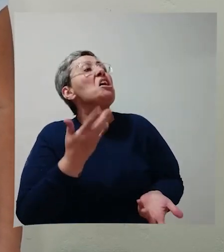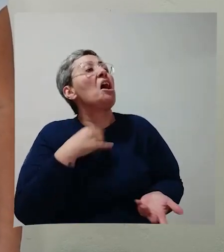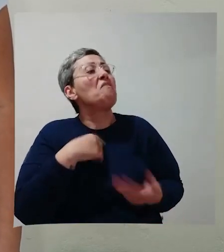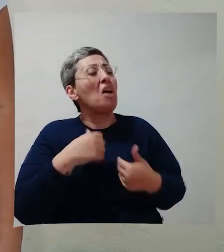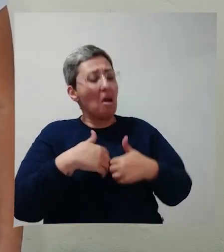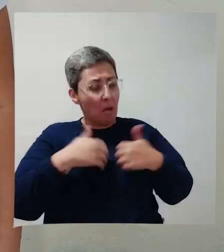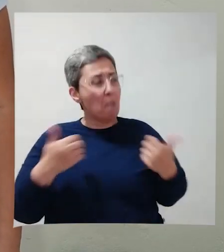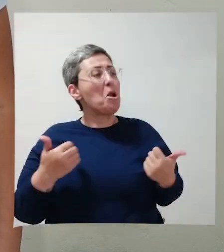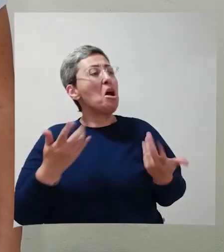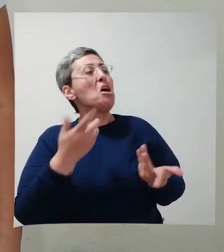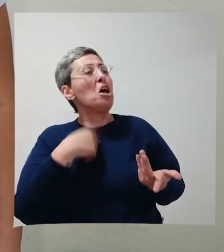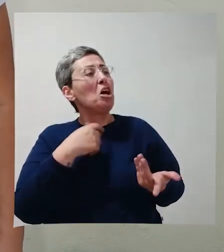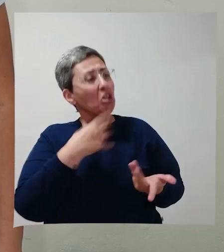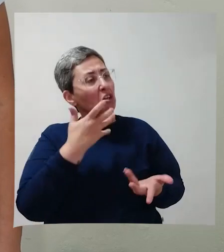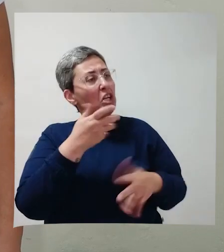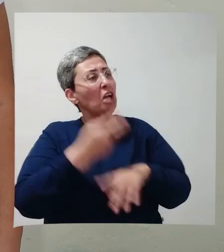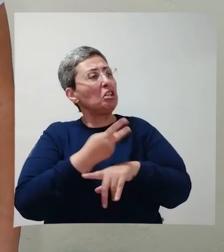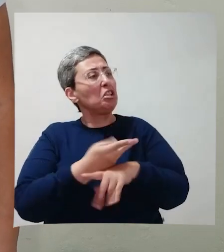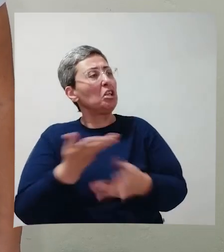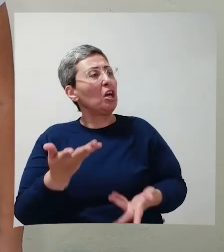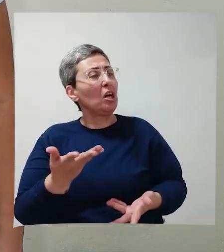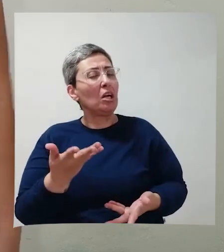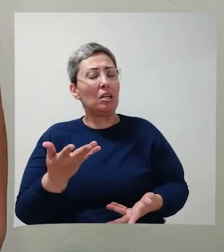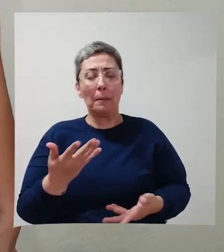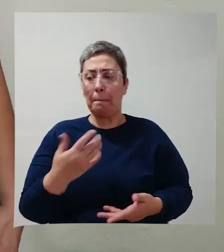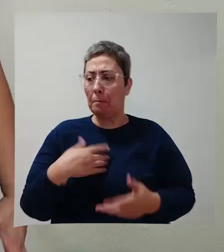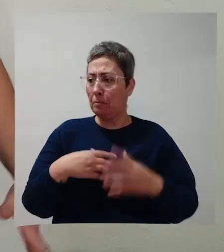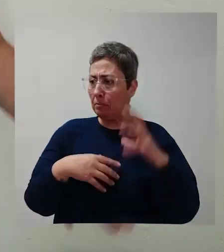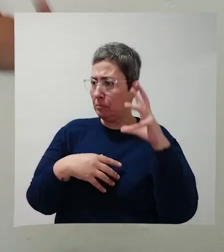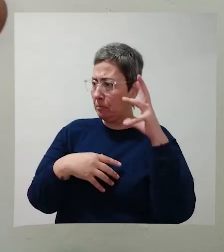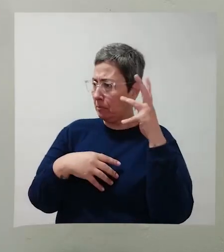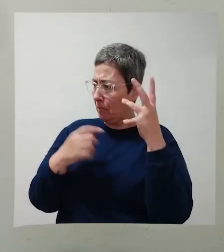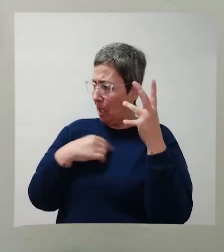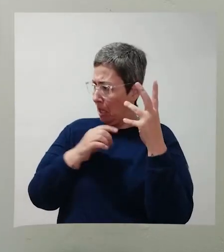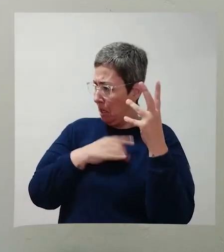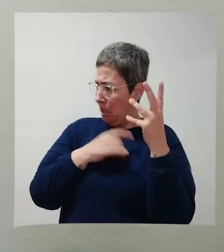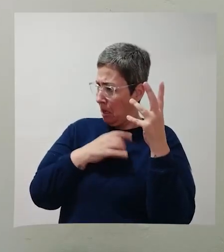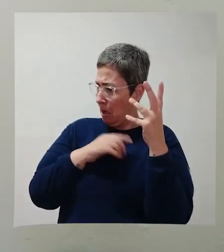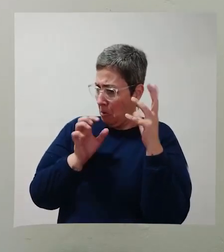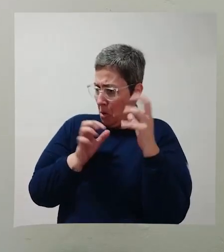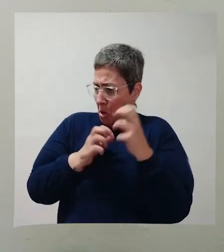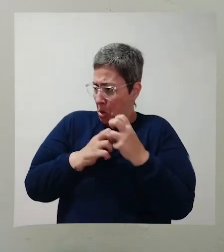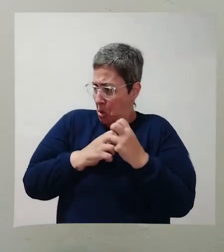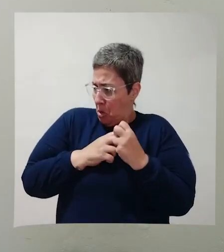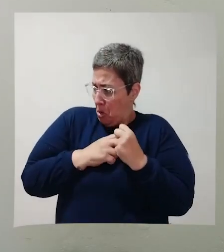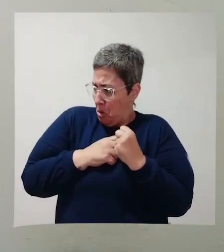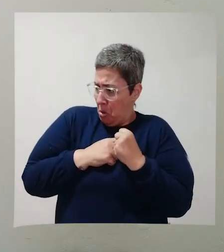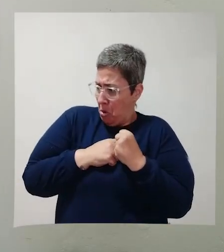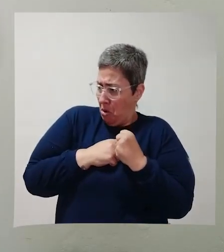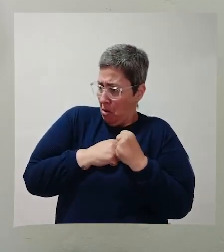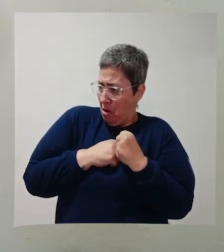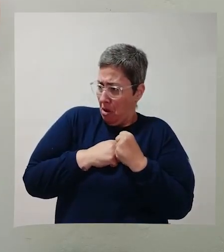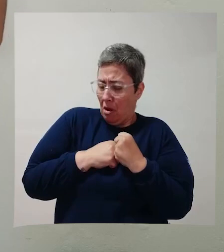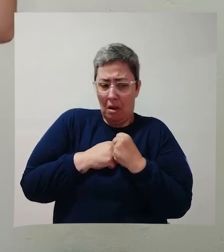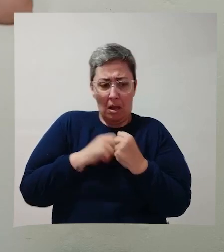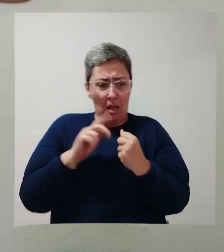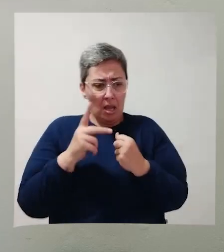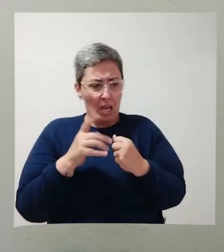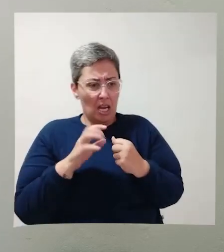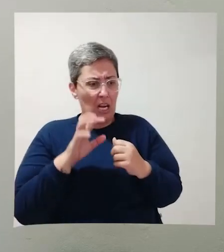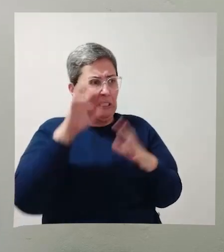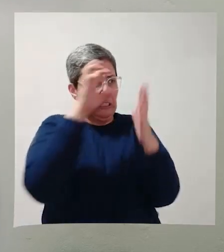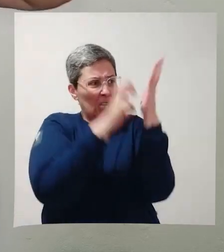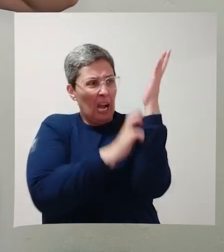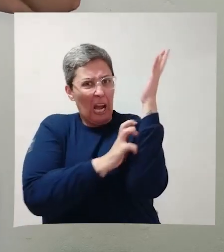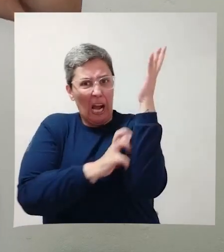baobá, abre logo seu coração que eu quero um tesouro. O baobá, com medo, fechou ainda mais seu coração. A hiena então